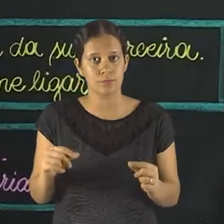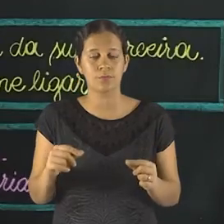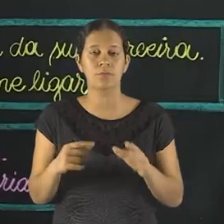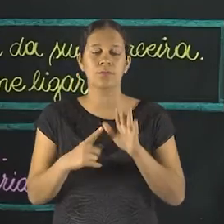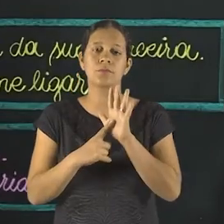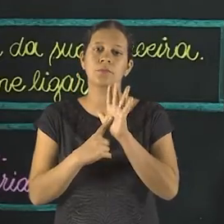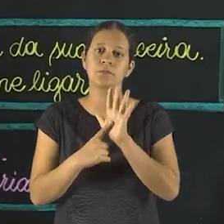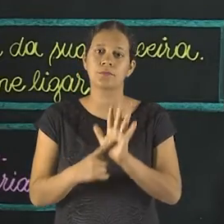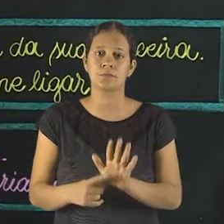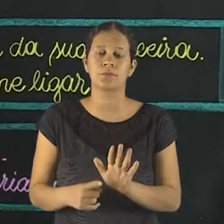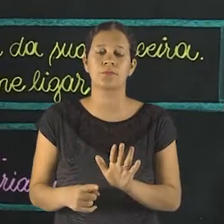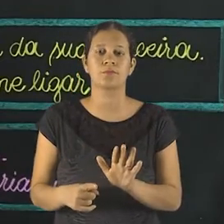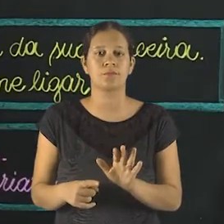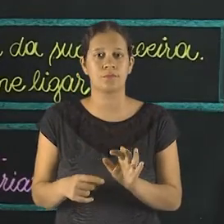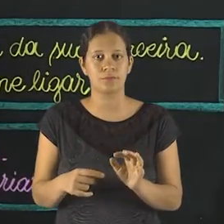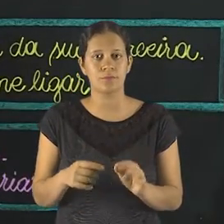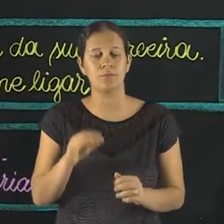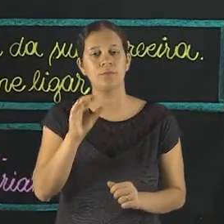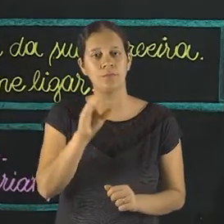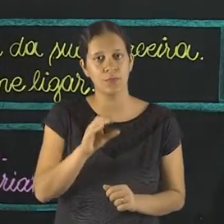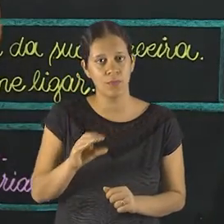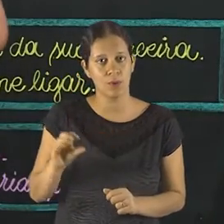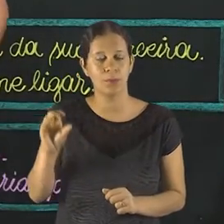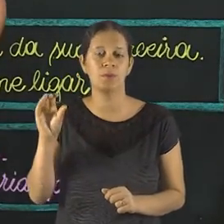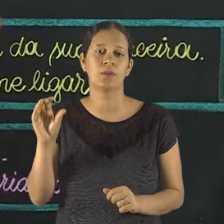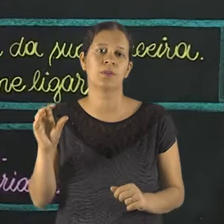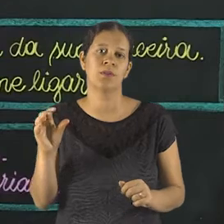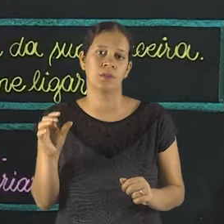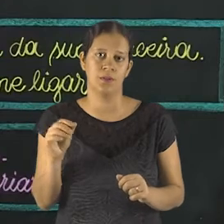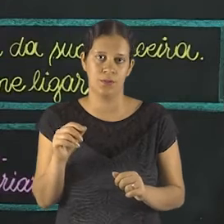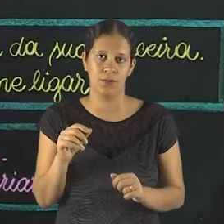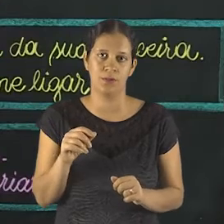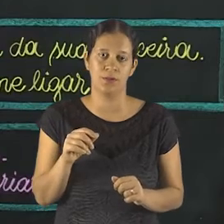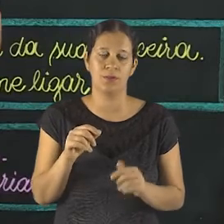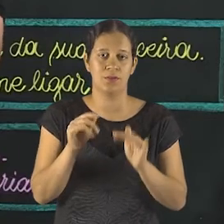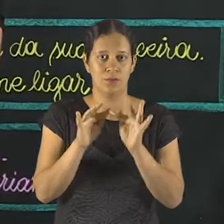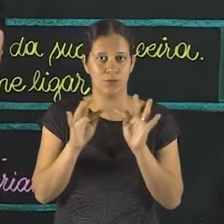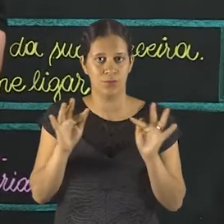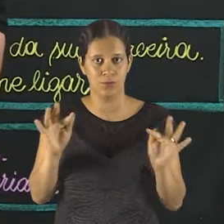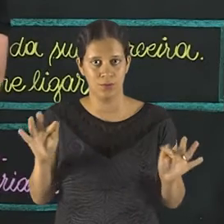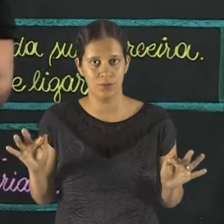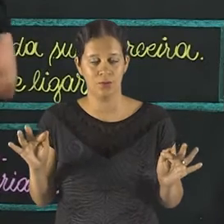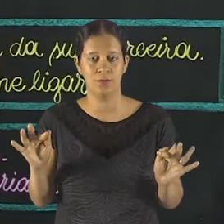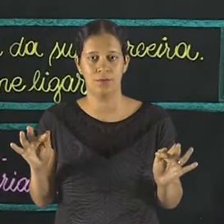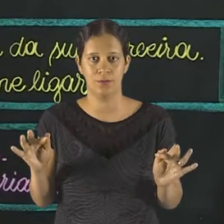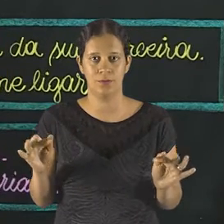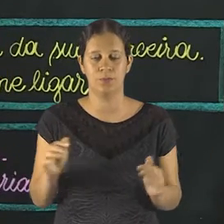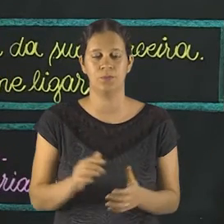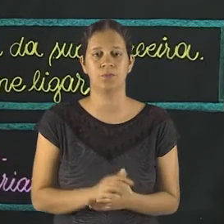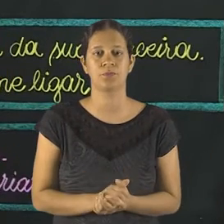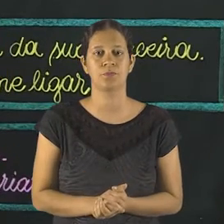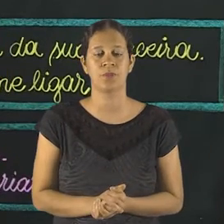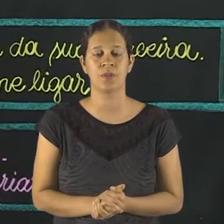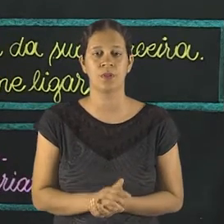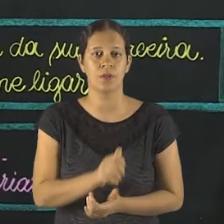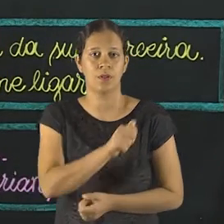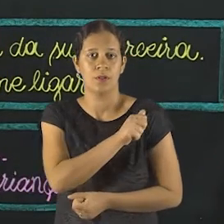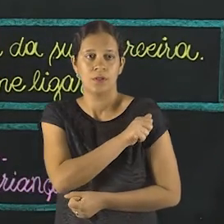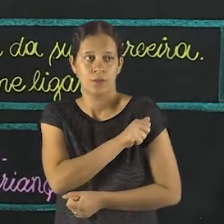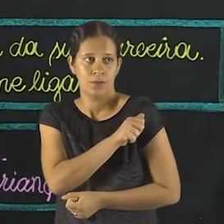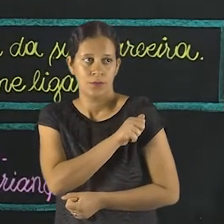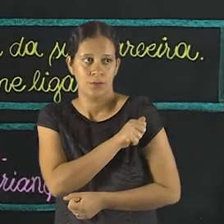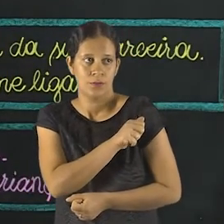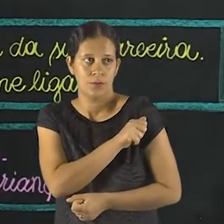ela também mostra para a gente que ela é um complemento da outra oração, funcionando como sujeito. O